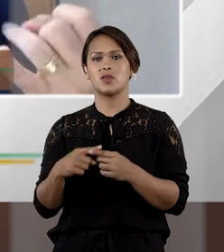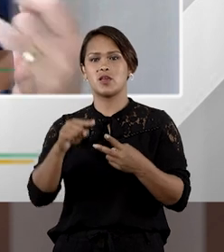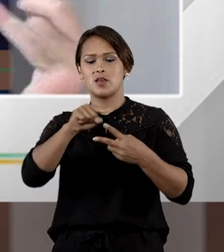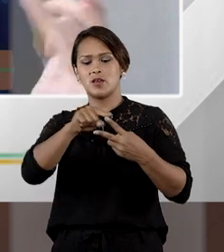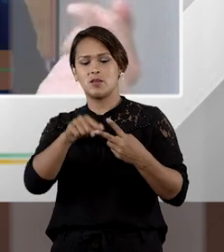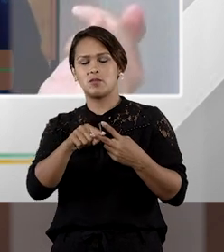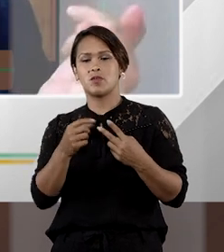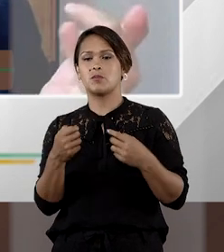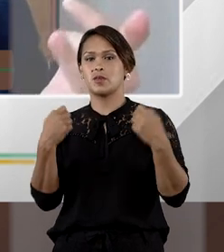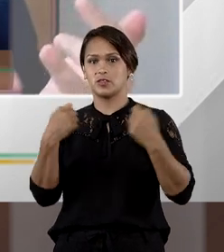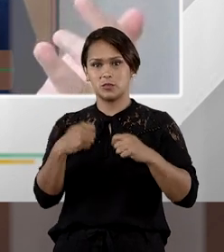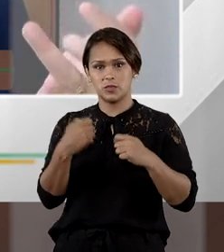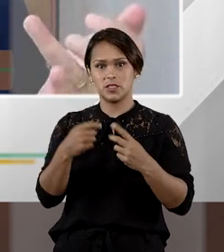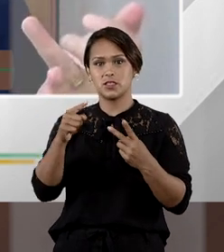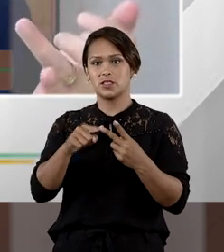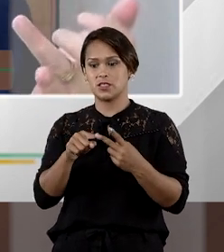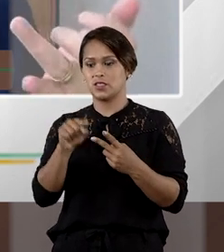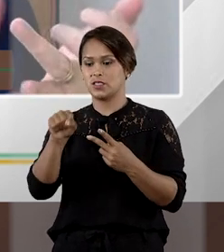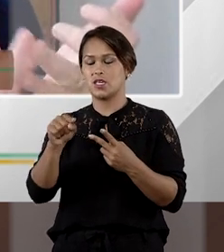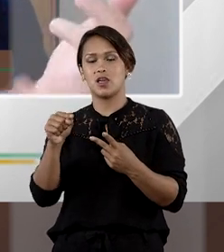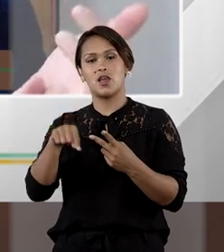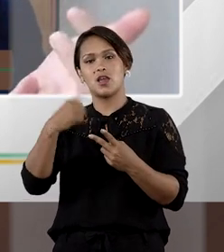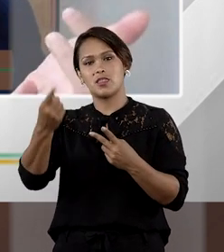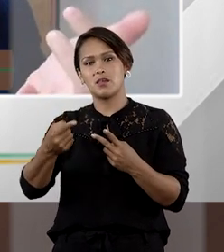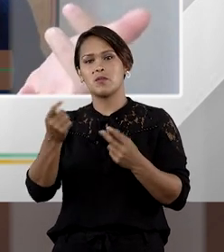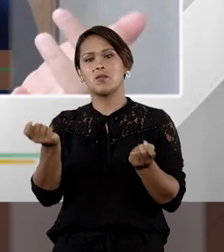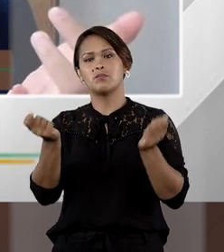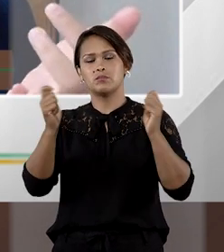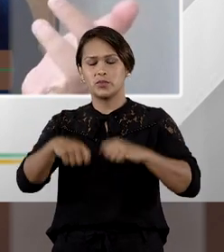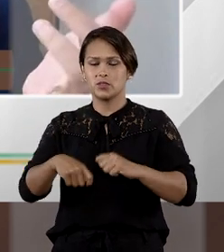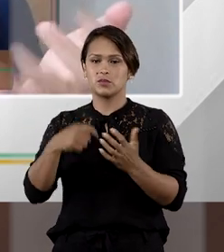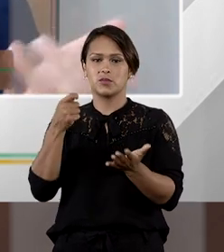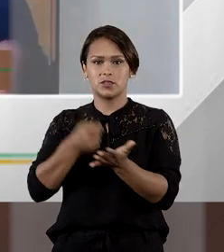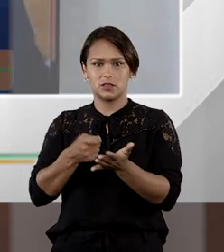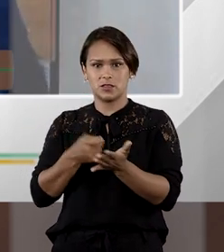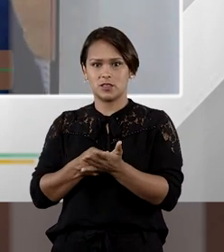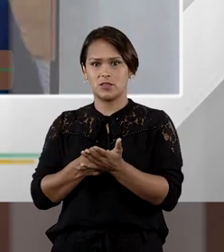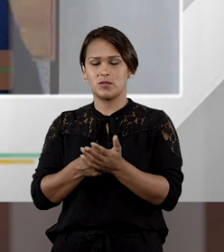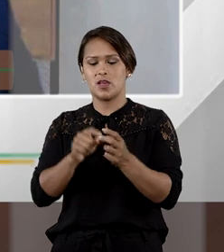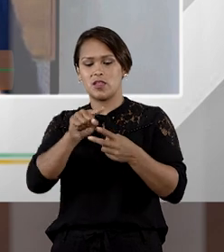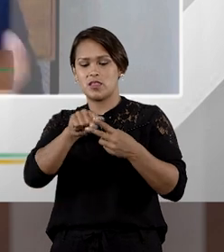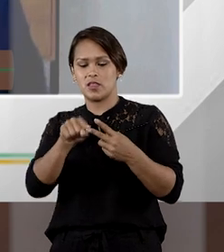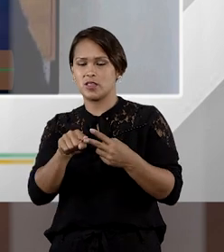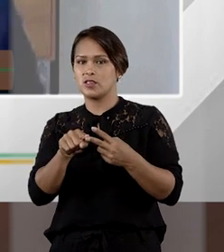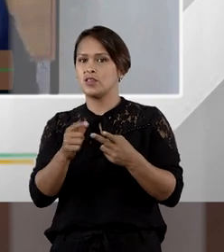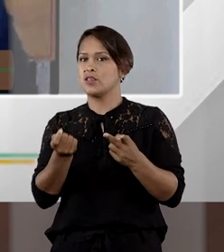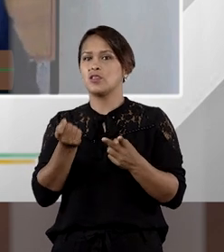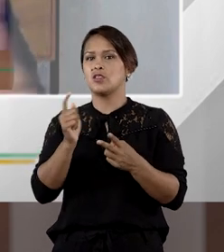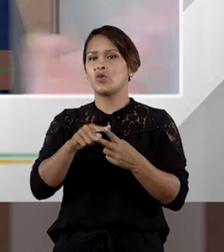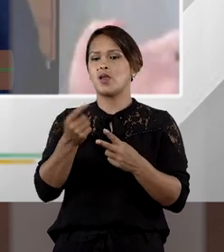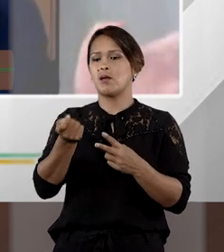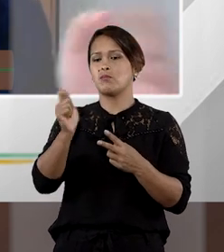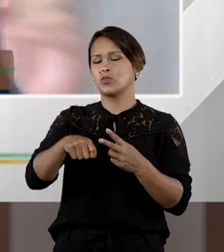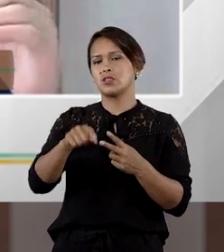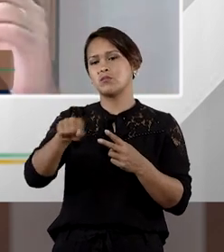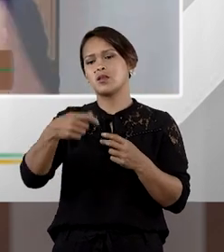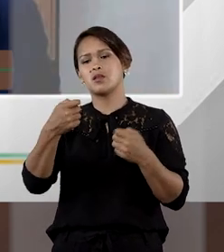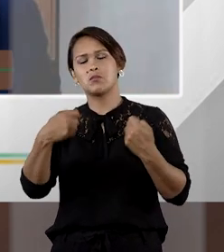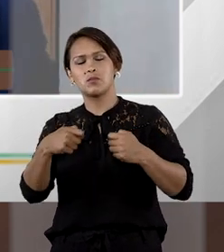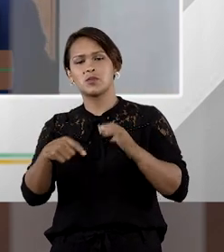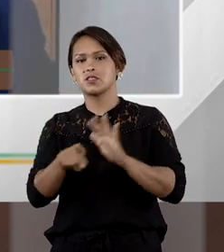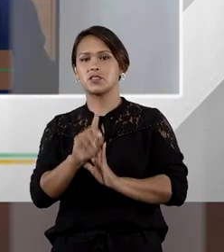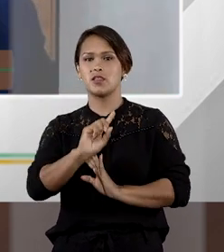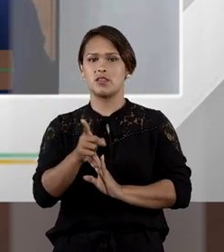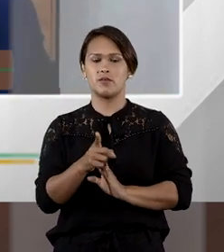Primeiro se olhar a necessidade de quem pleiteia, depois a possibilidade de quem paga, nessa ordem, não é a possibilidade primeiro, depois a